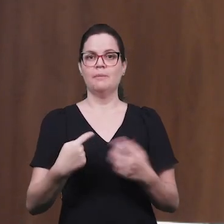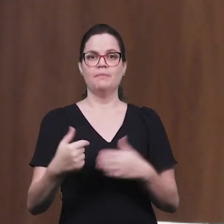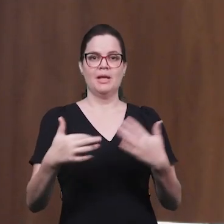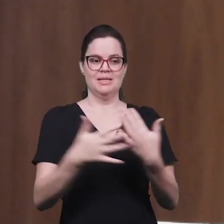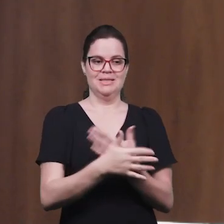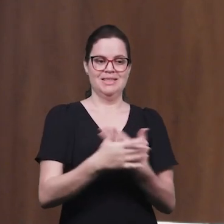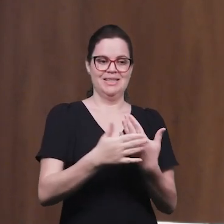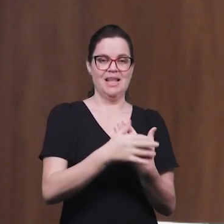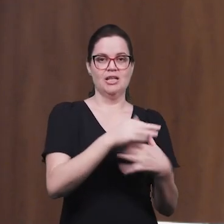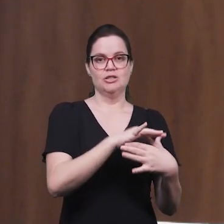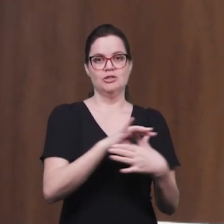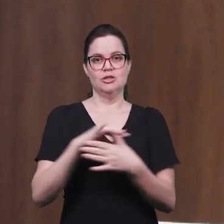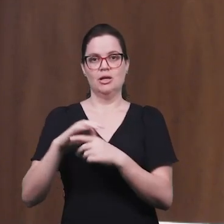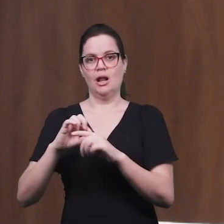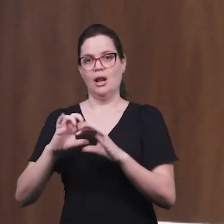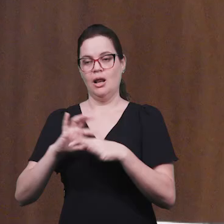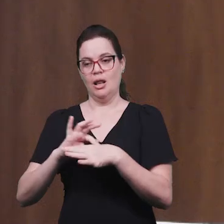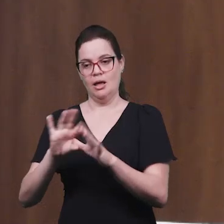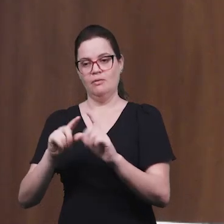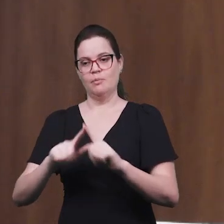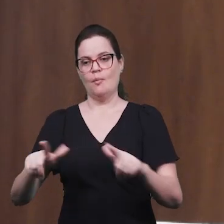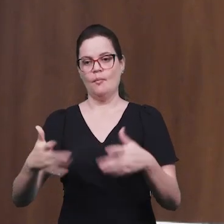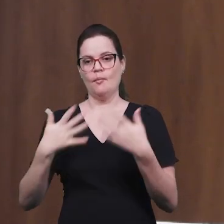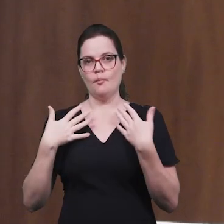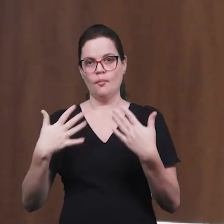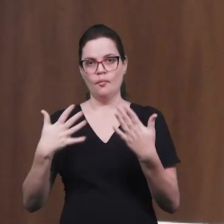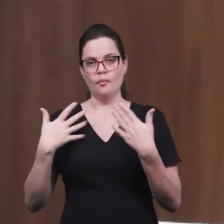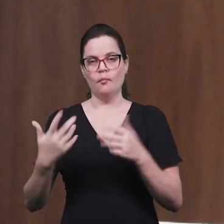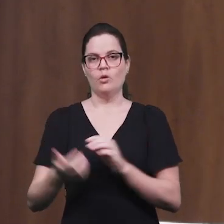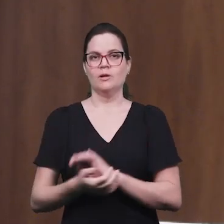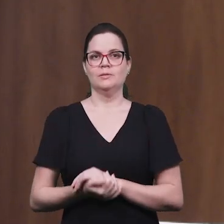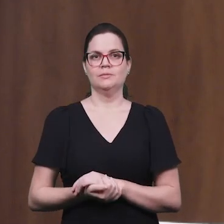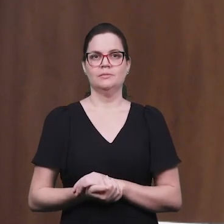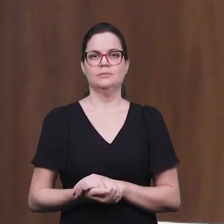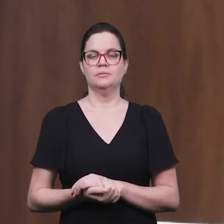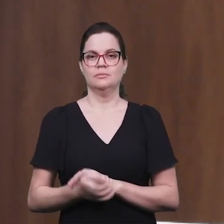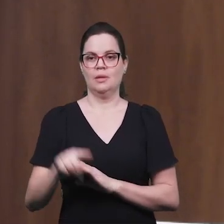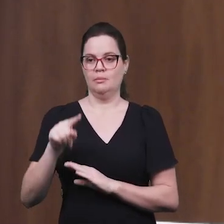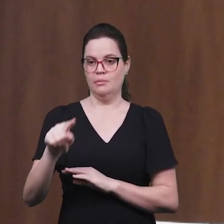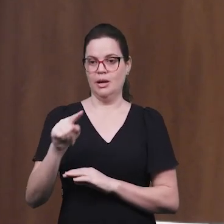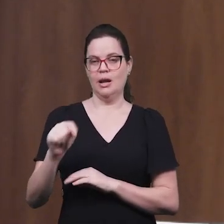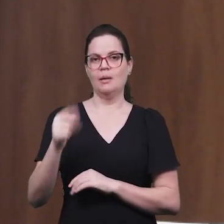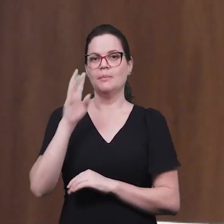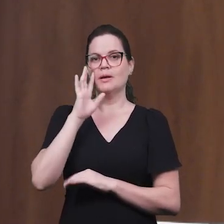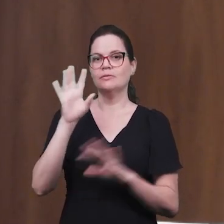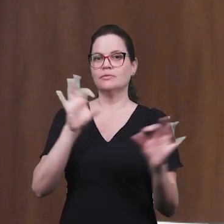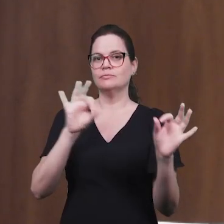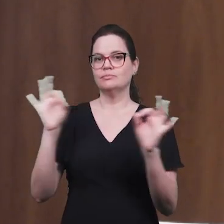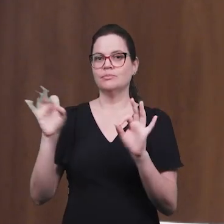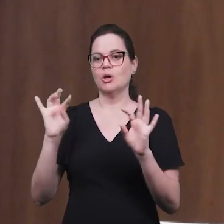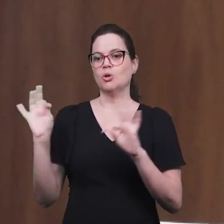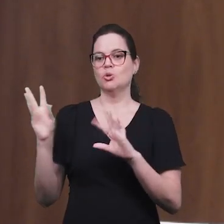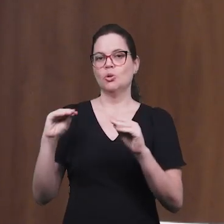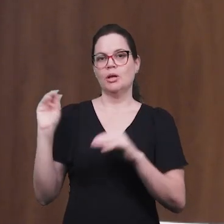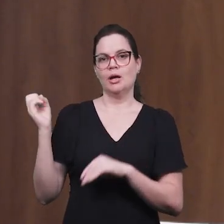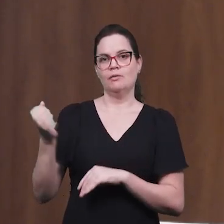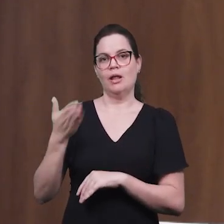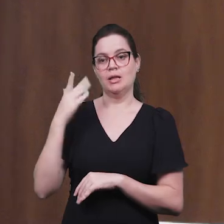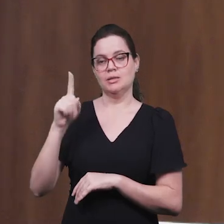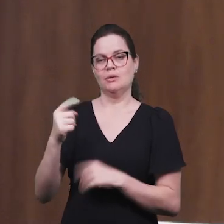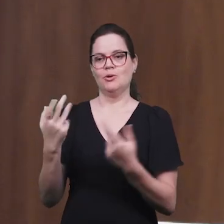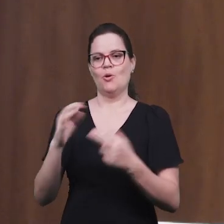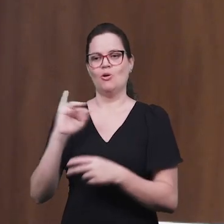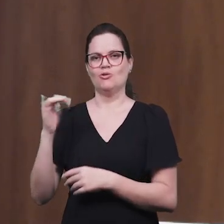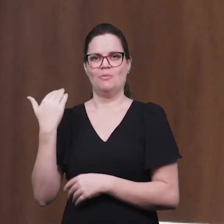da cidade, de toda essa organização, para ir ao deserto, ao encontro da palavra, da